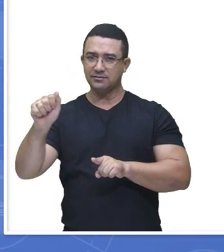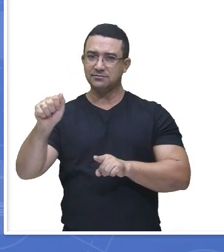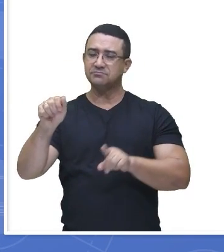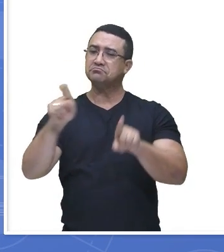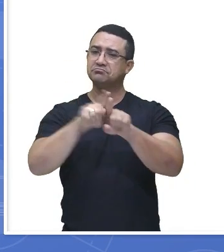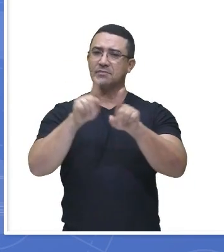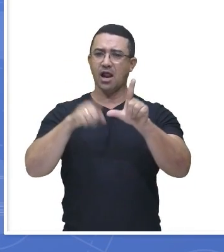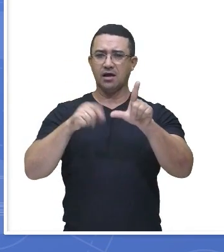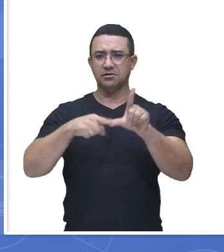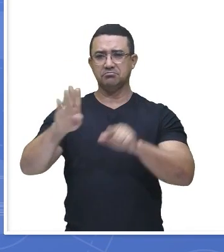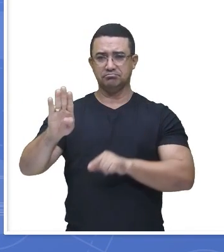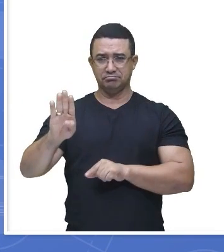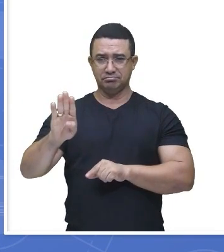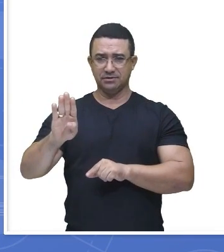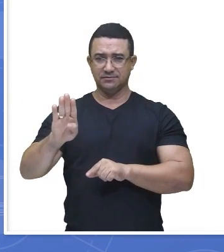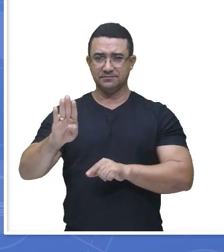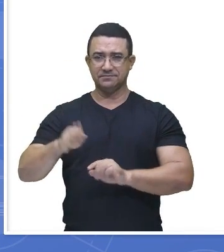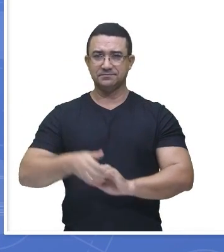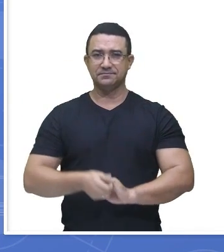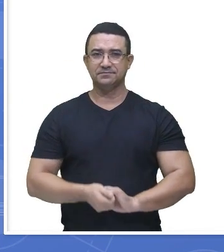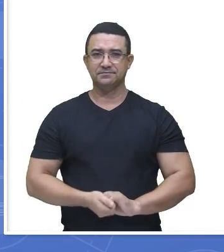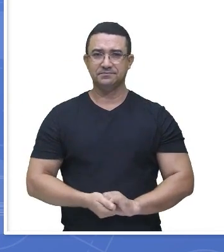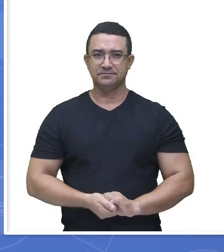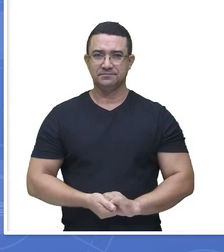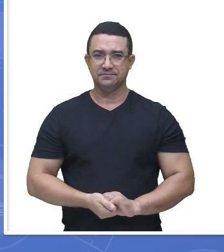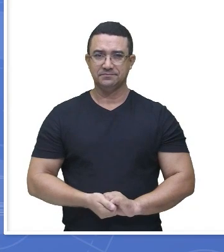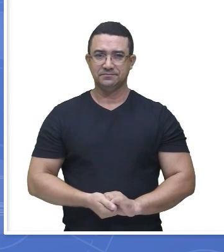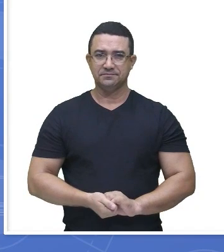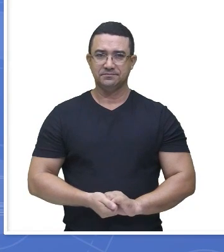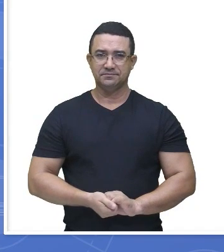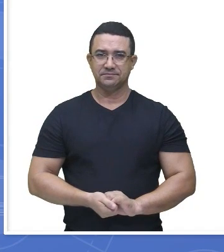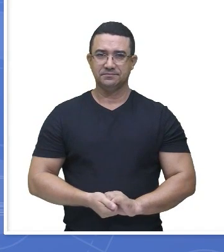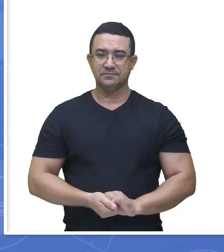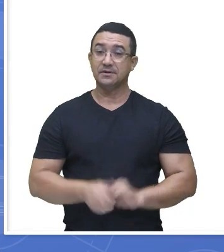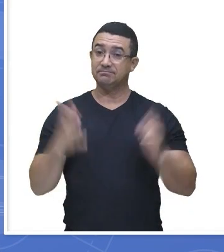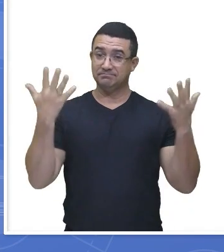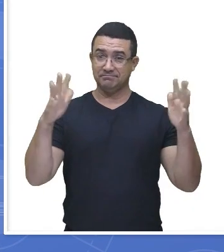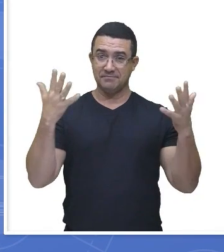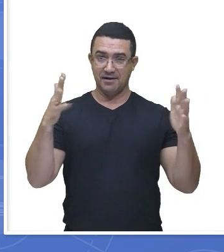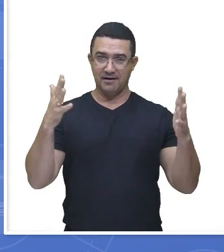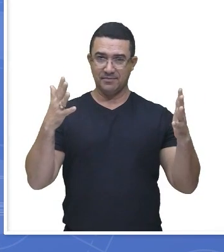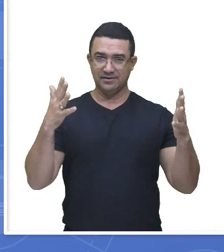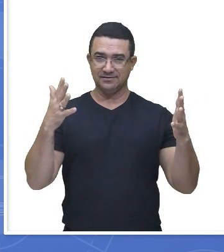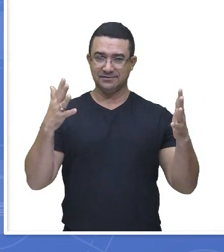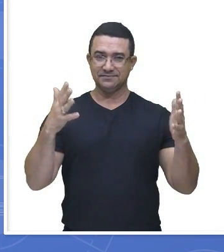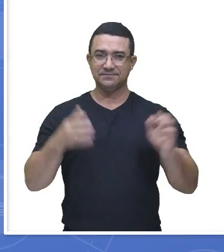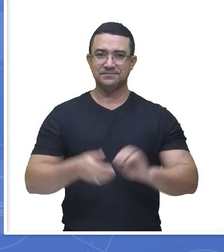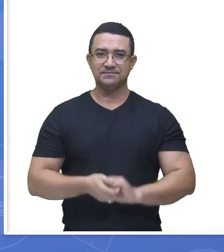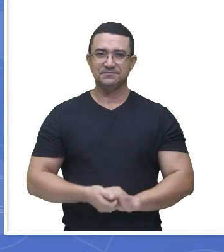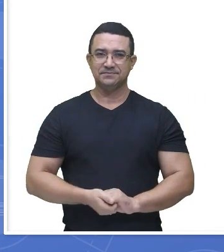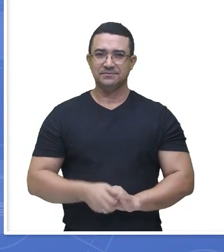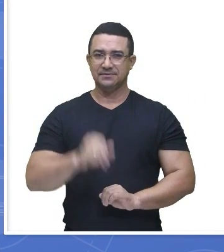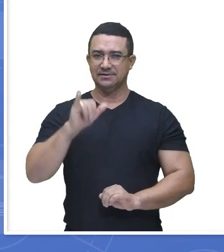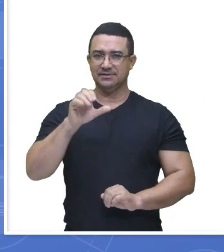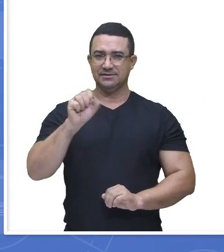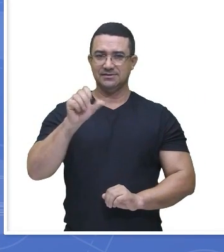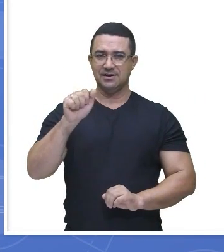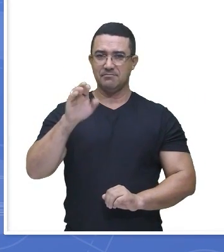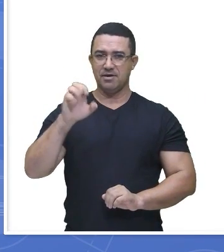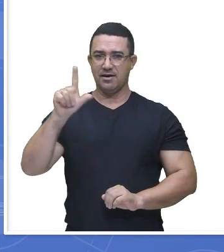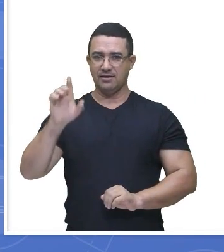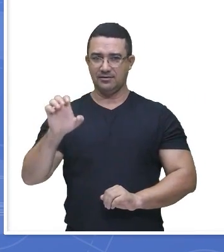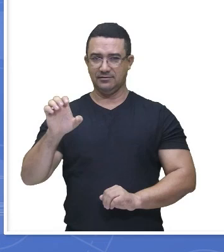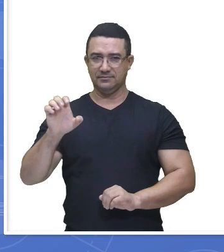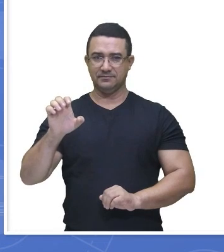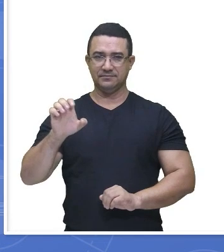a Eula Vasconcelos. Parabéns, alternativa B também, né? E aí a